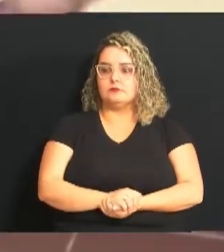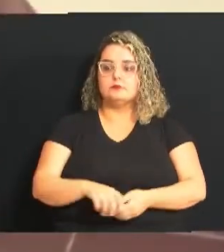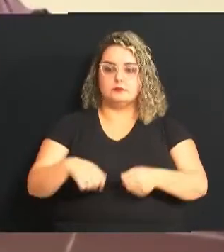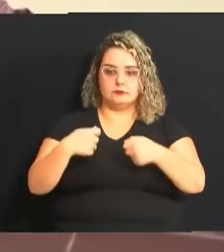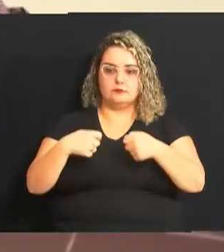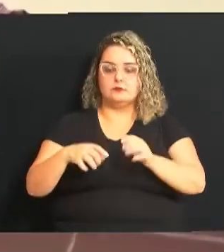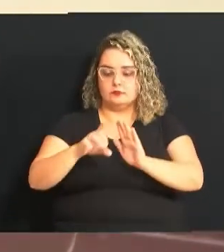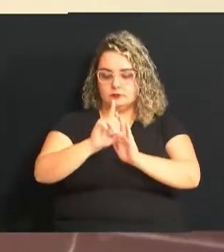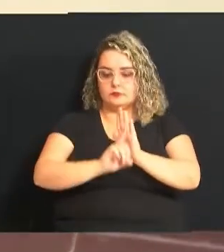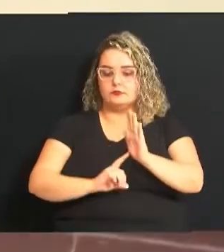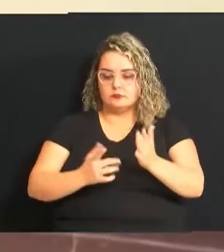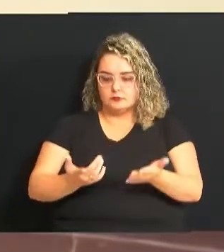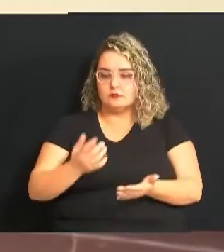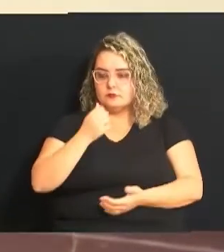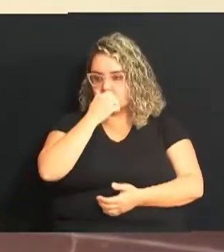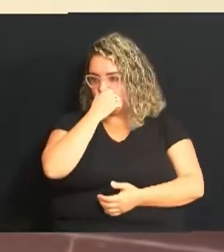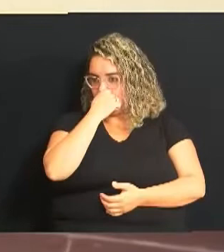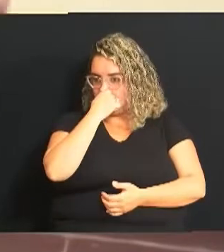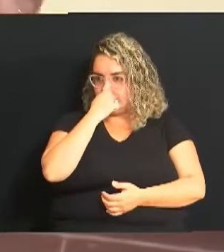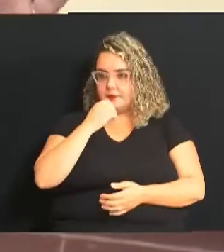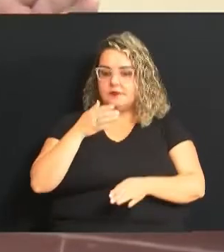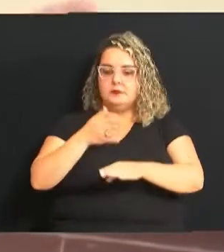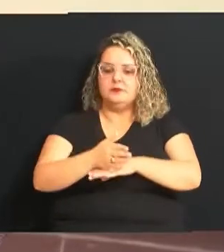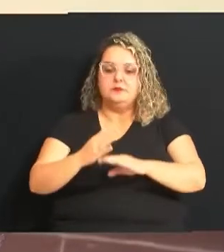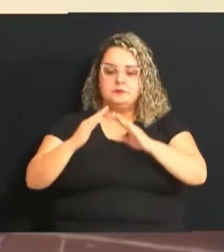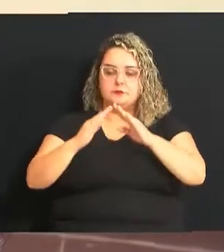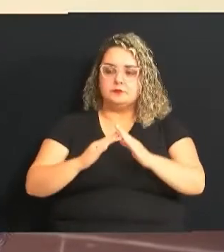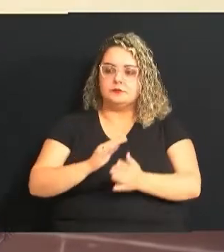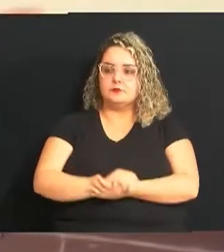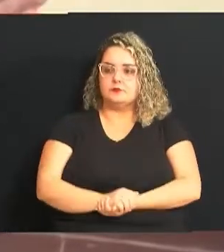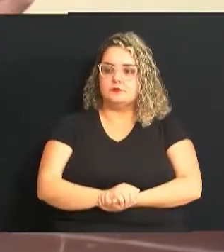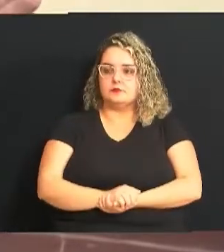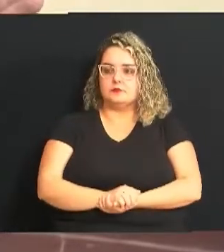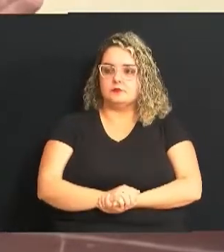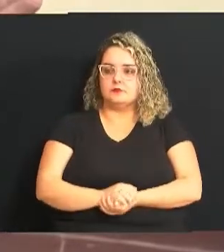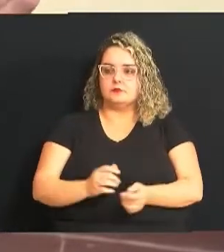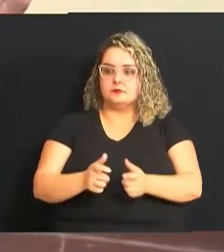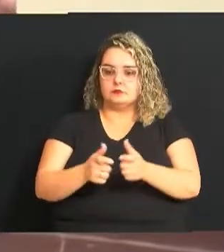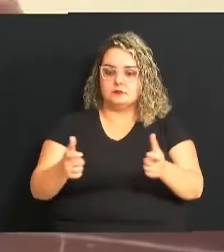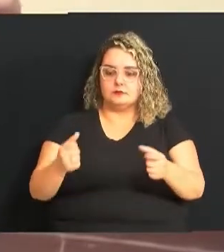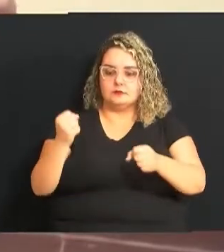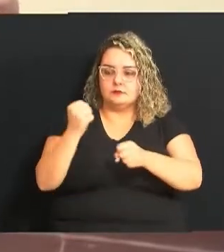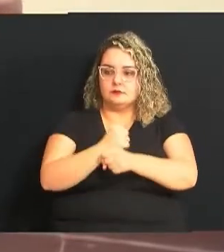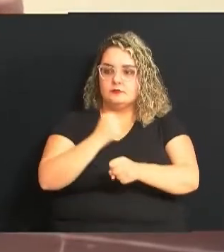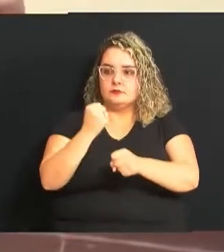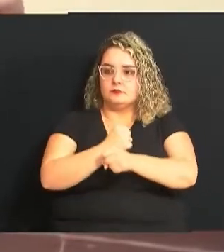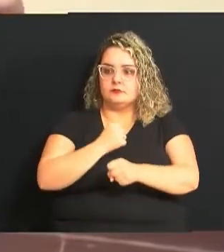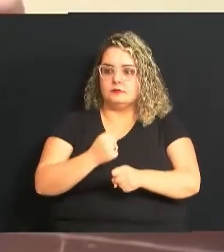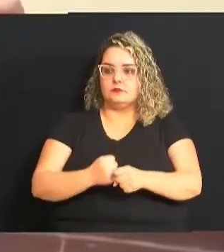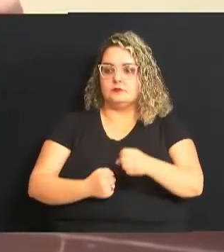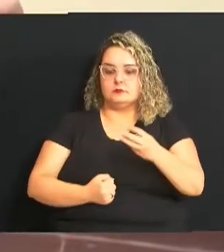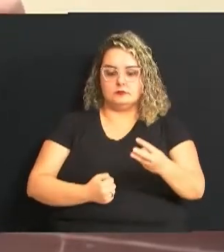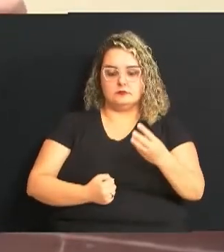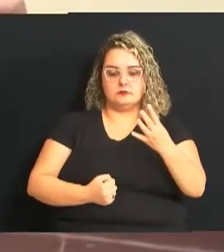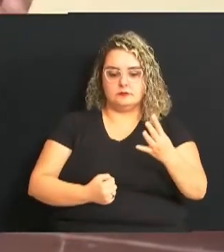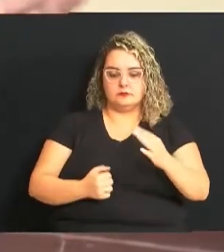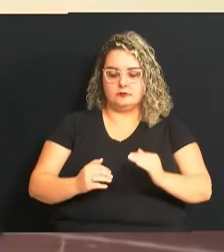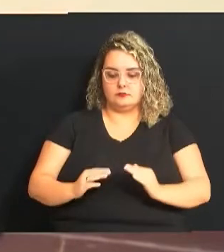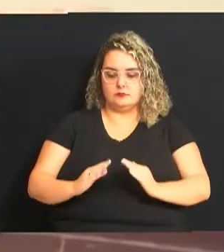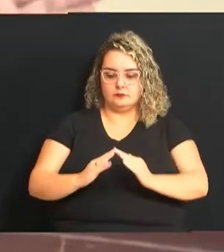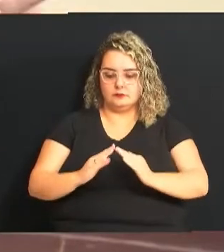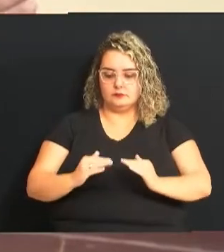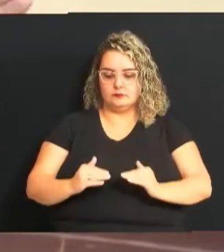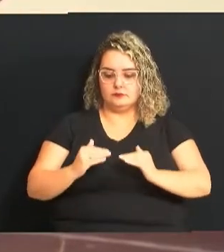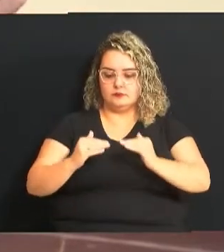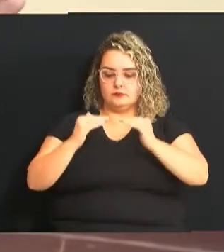do direito, né, do acesso à habitação. A maioria são construções de 3, 4 andares, né,